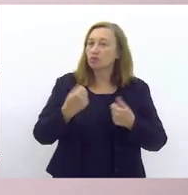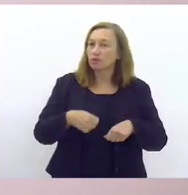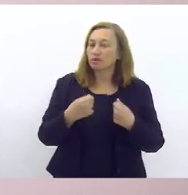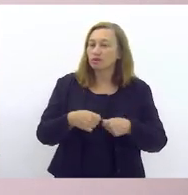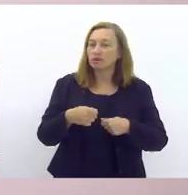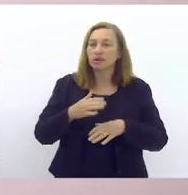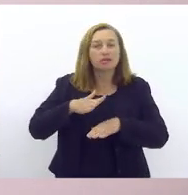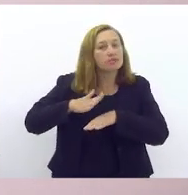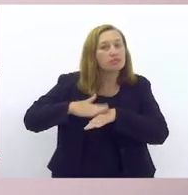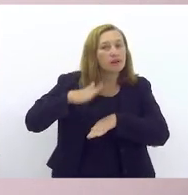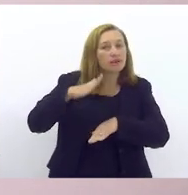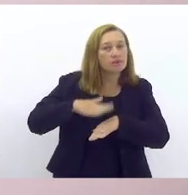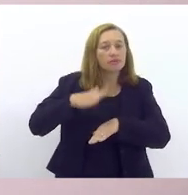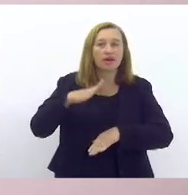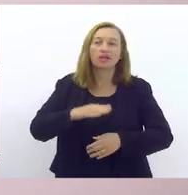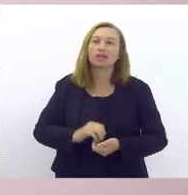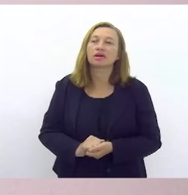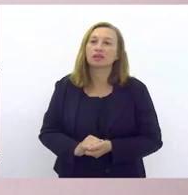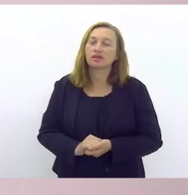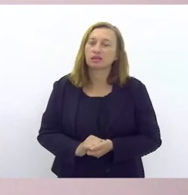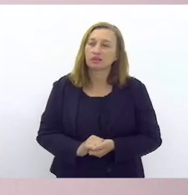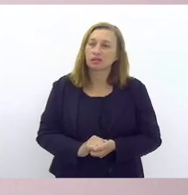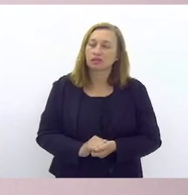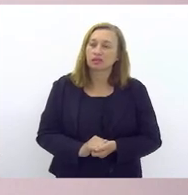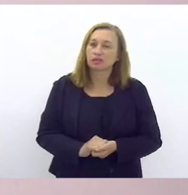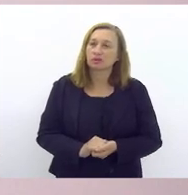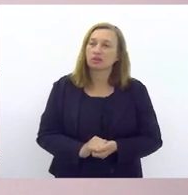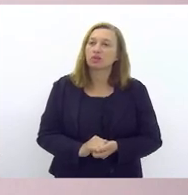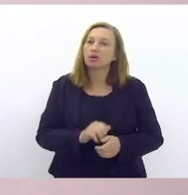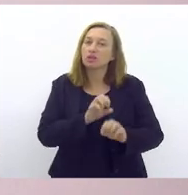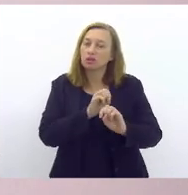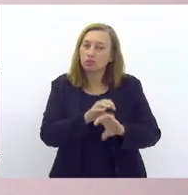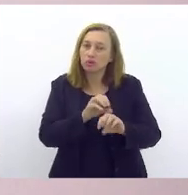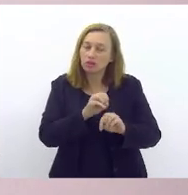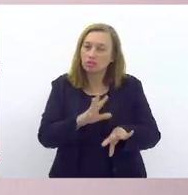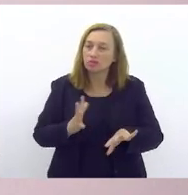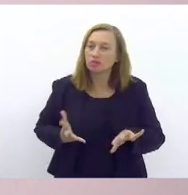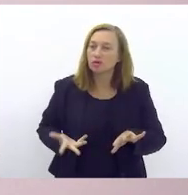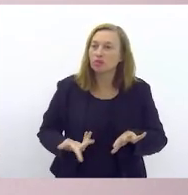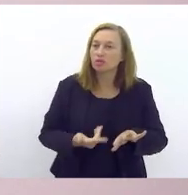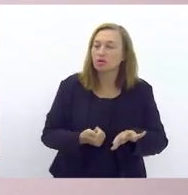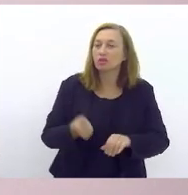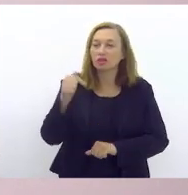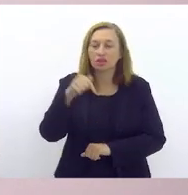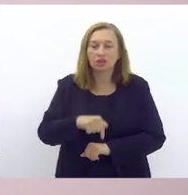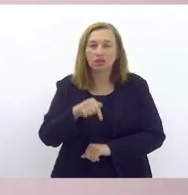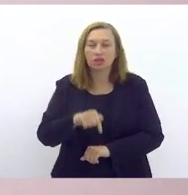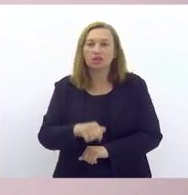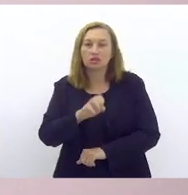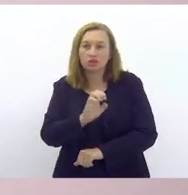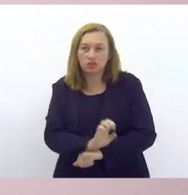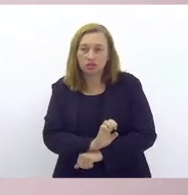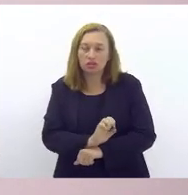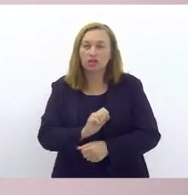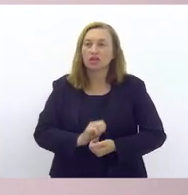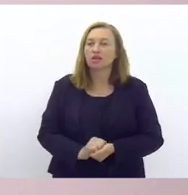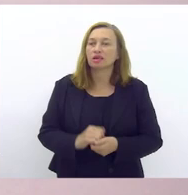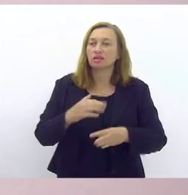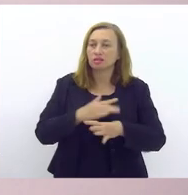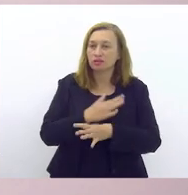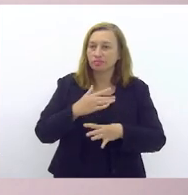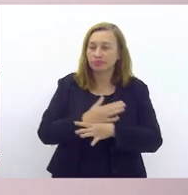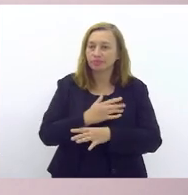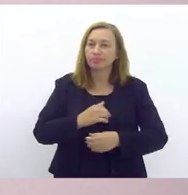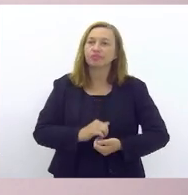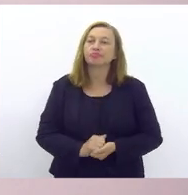cada vez mais termos uma educação de qualidade aqui no nosso estado, aqui na nossa